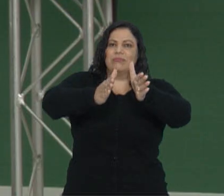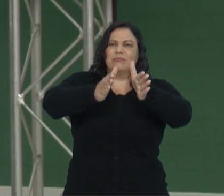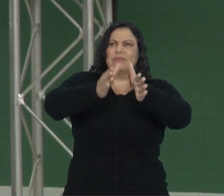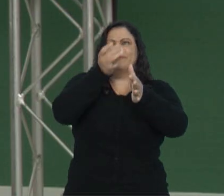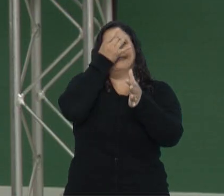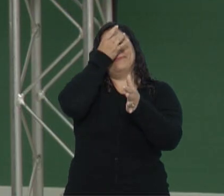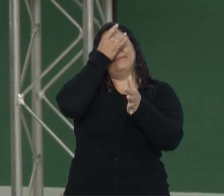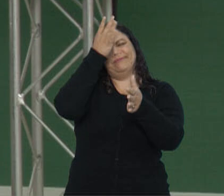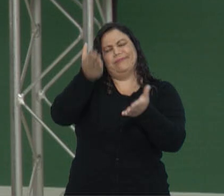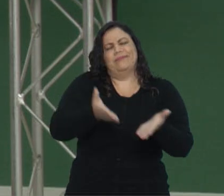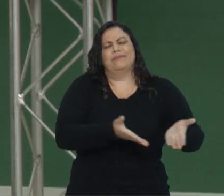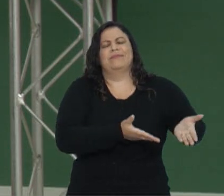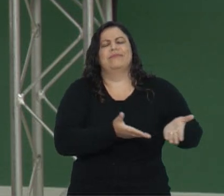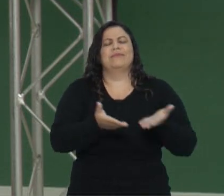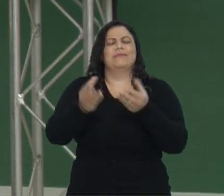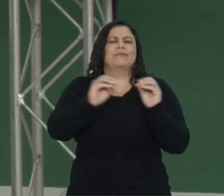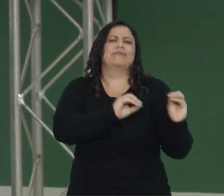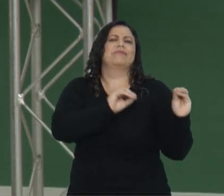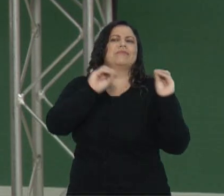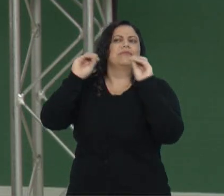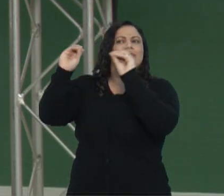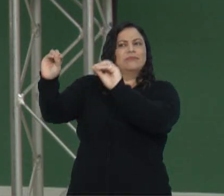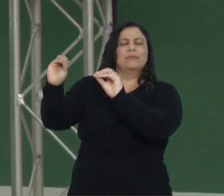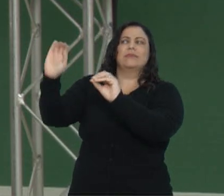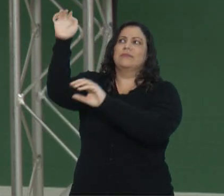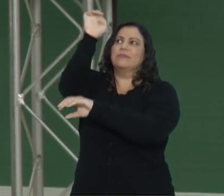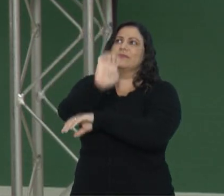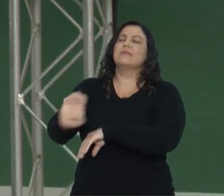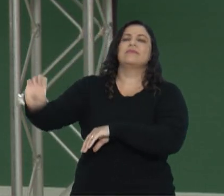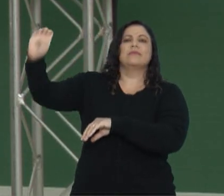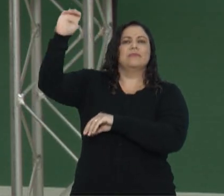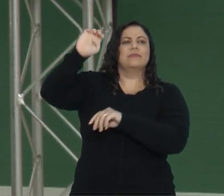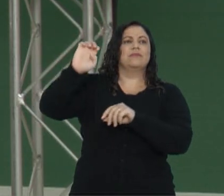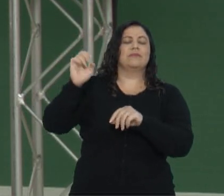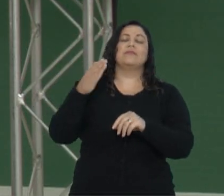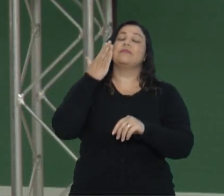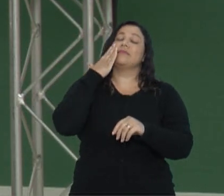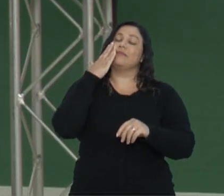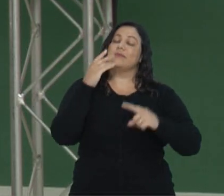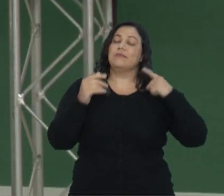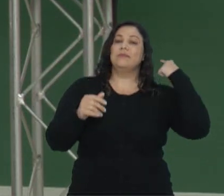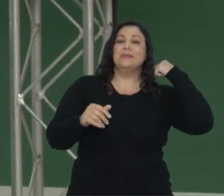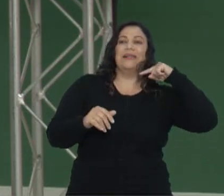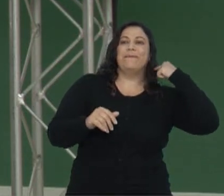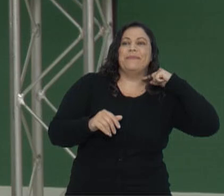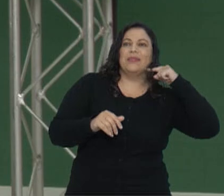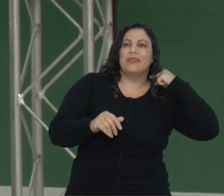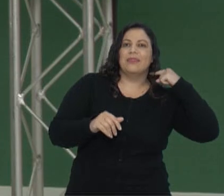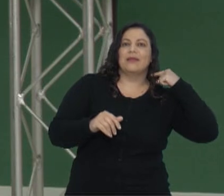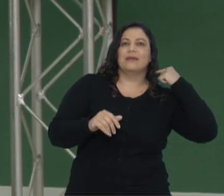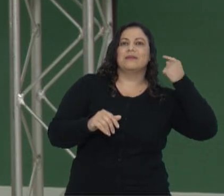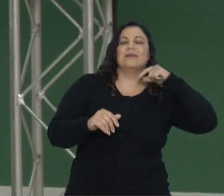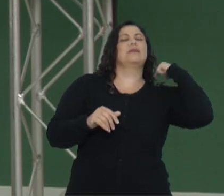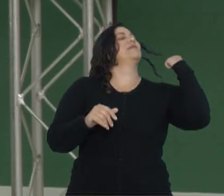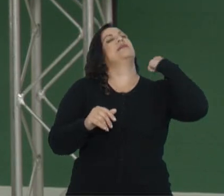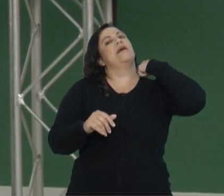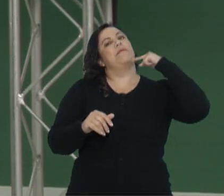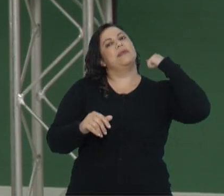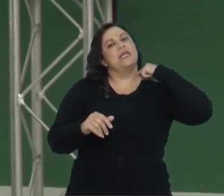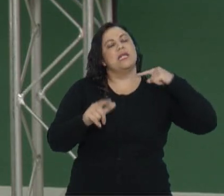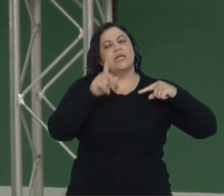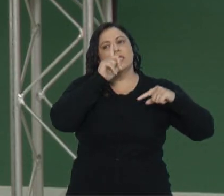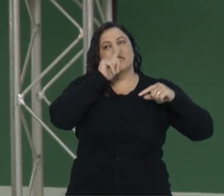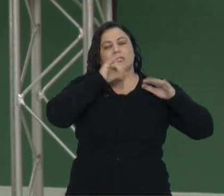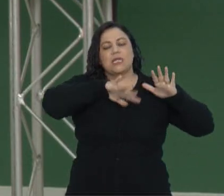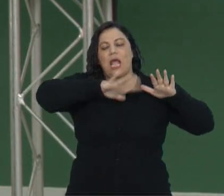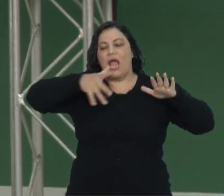para a Europa o ouro. Era pelo Rio de Janeiro. Como todo mundo sabe, Minas ele não é margeado por oceano, né? Ele